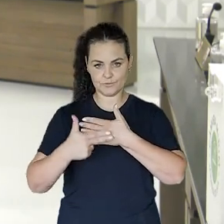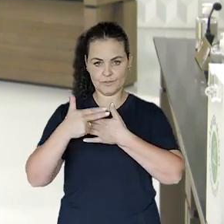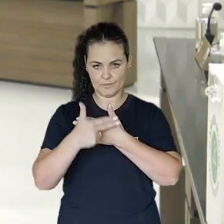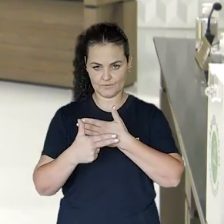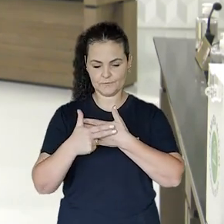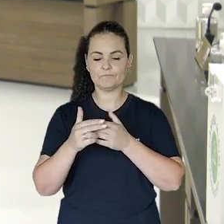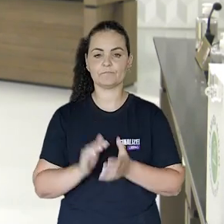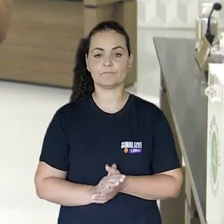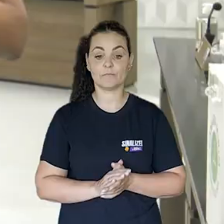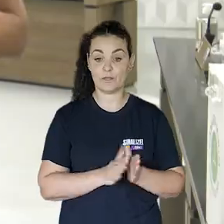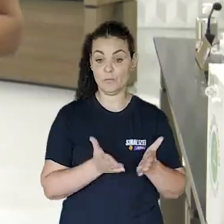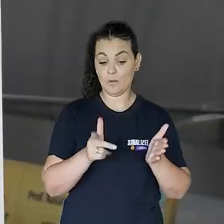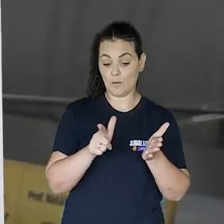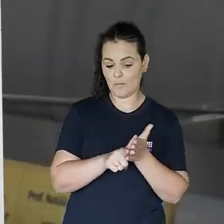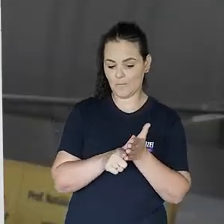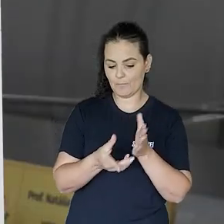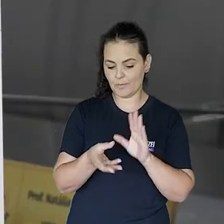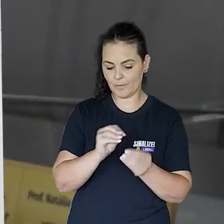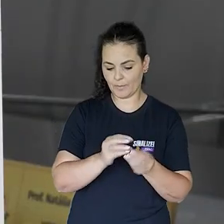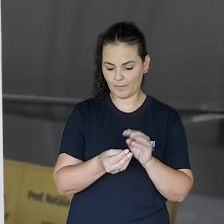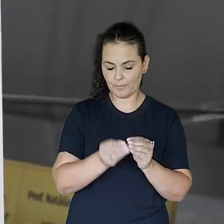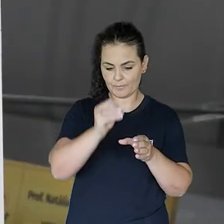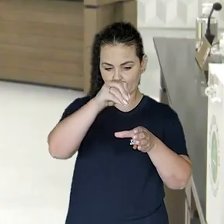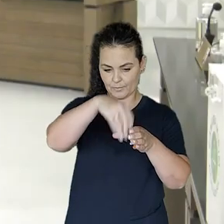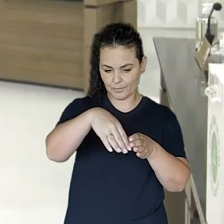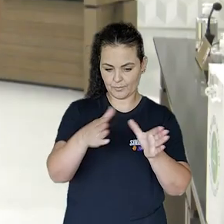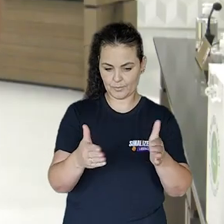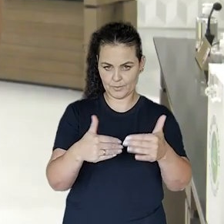Dobrando, mais uma escola.